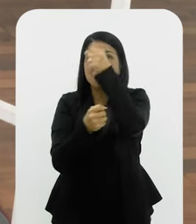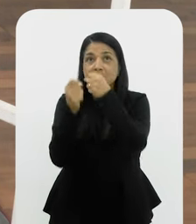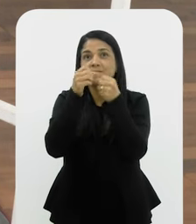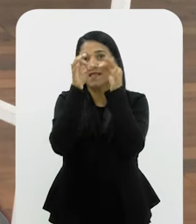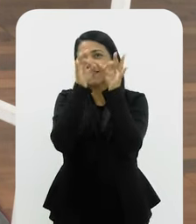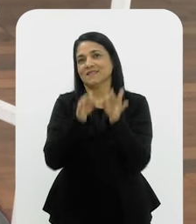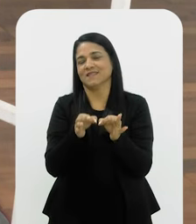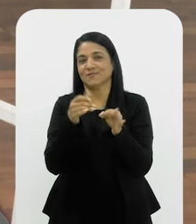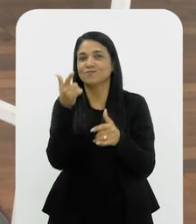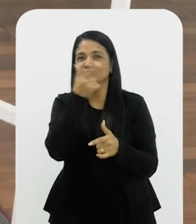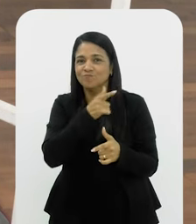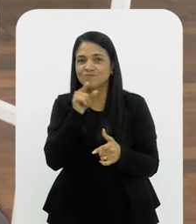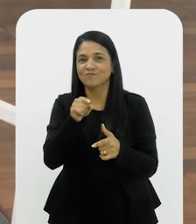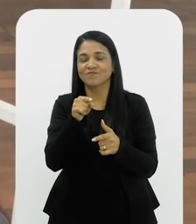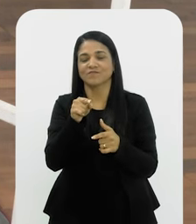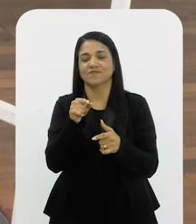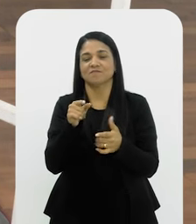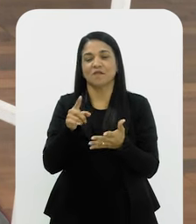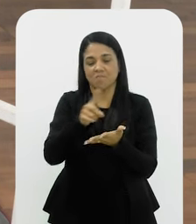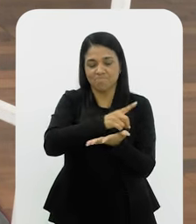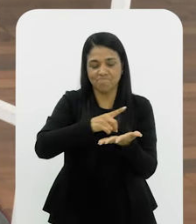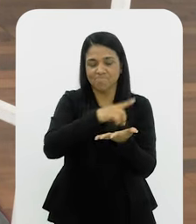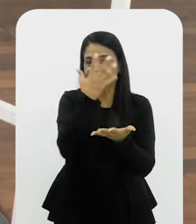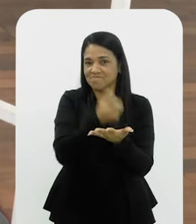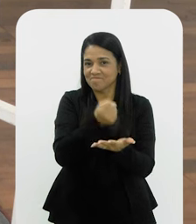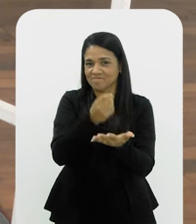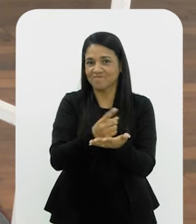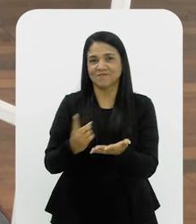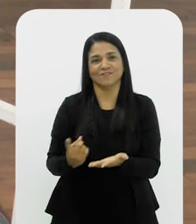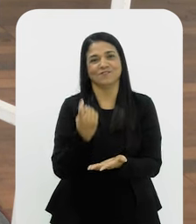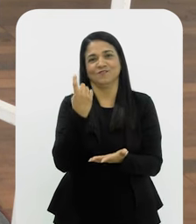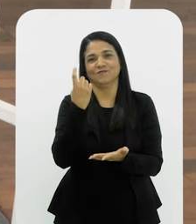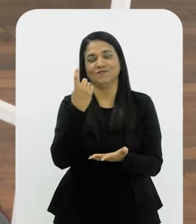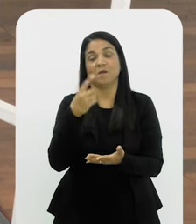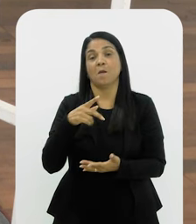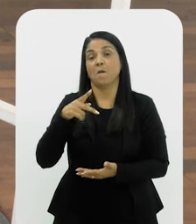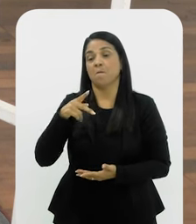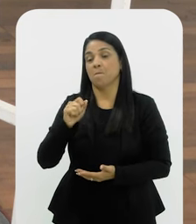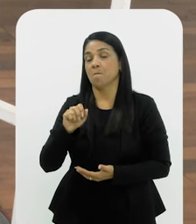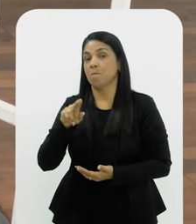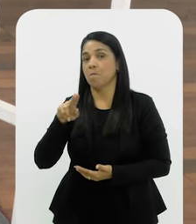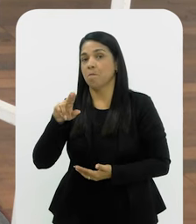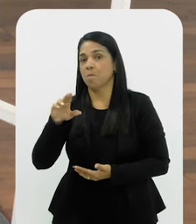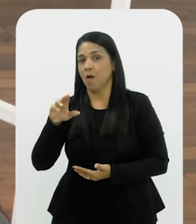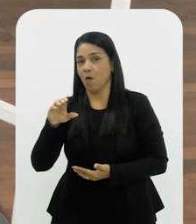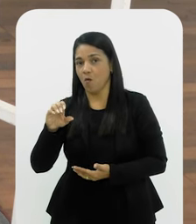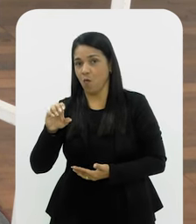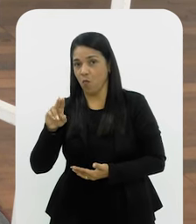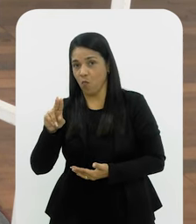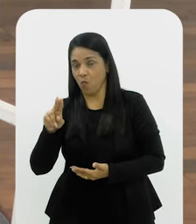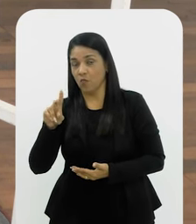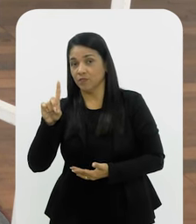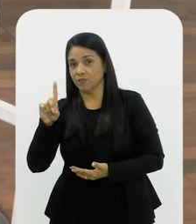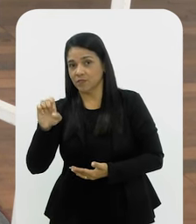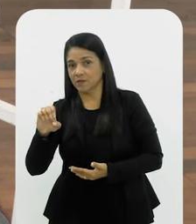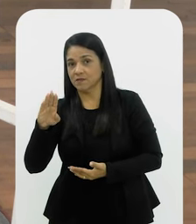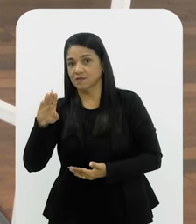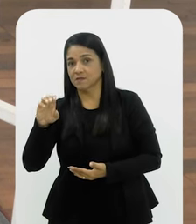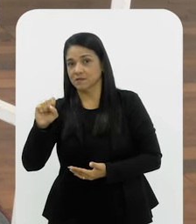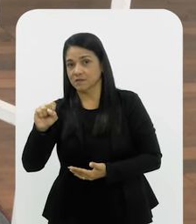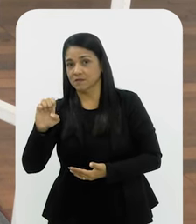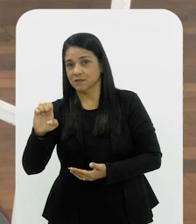certo. Que era o passaporte para o seu disco individual, que chamava de pão de sebo. Hoje mudou muito, né,